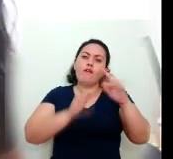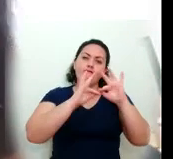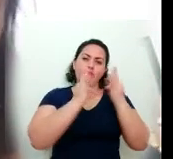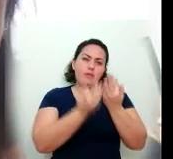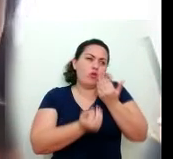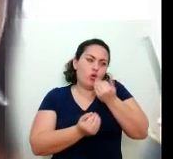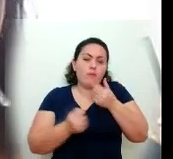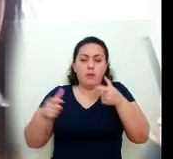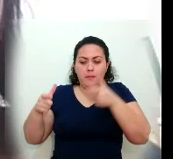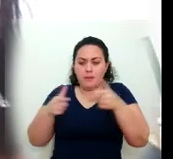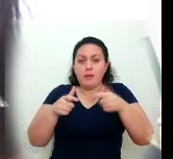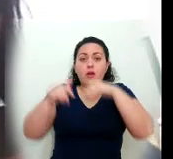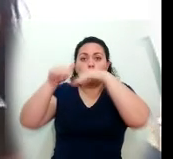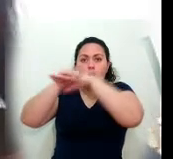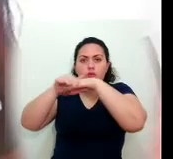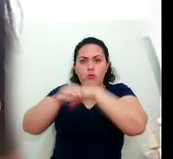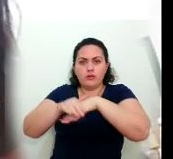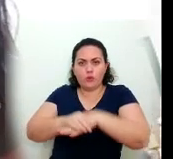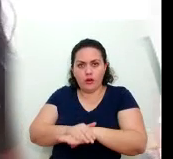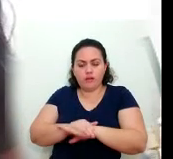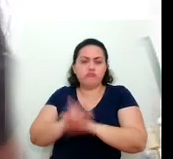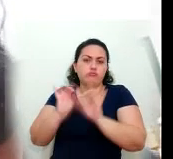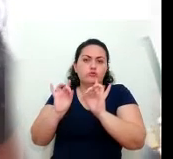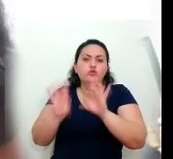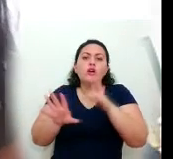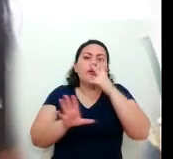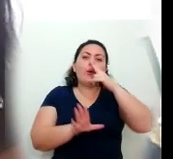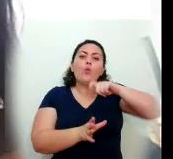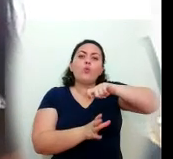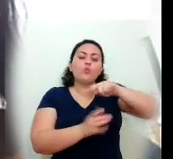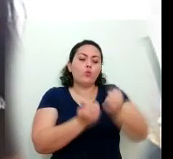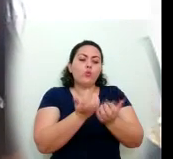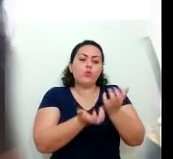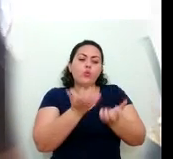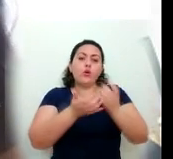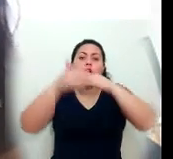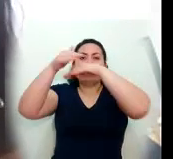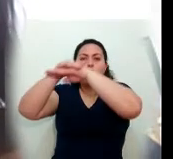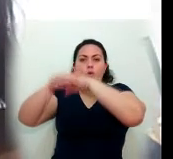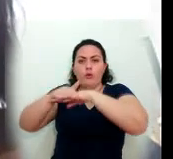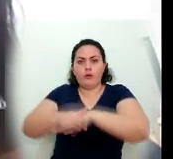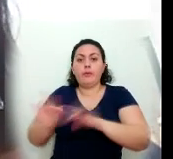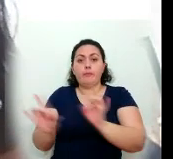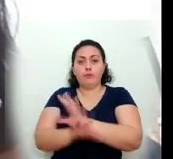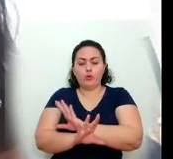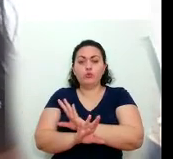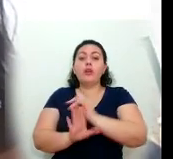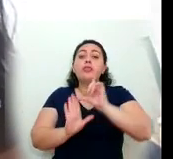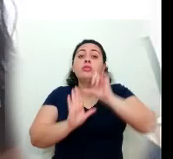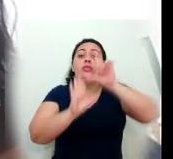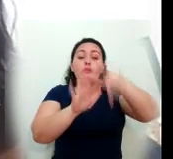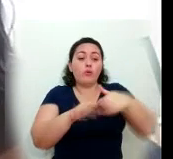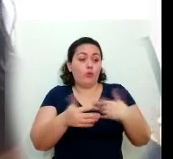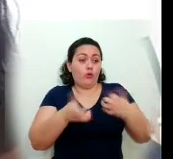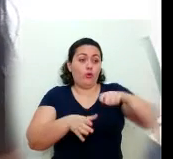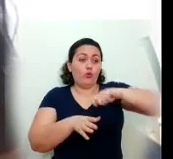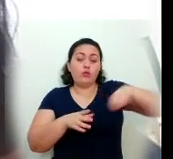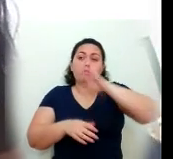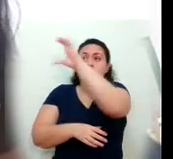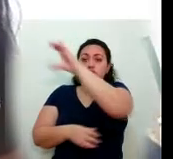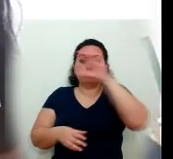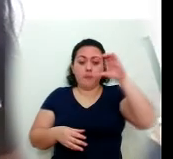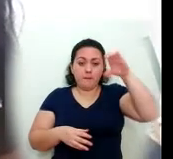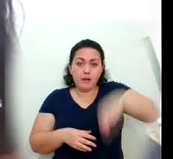come ou que a família come e guarda a básica, assim, né? Só a cozida. E aí deixa para incluir os temperos no dia